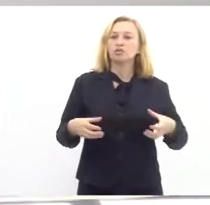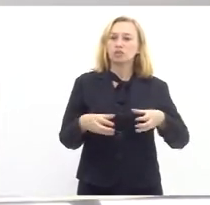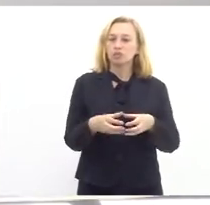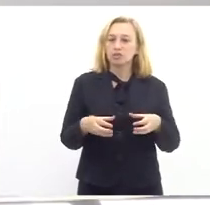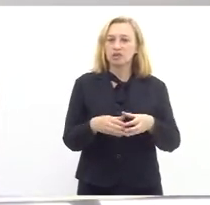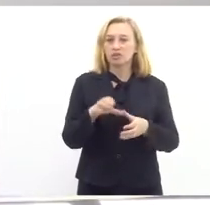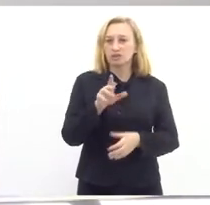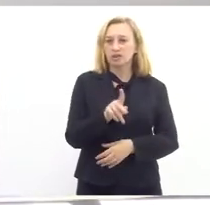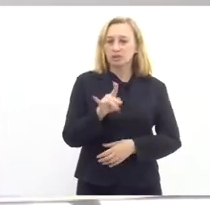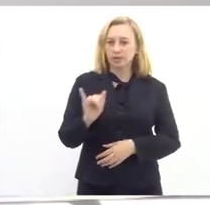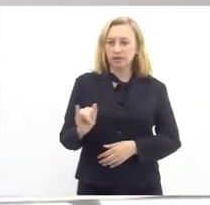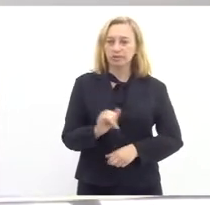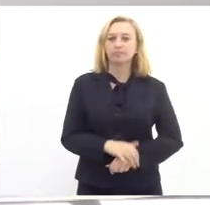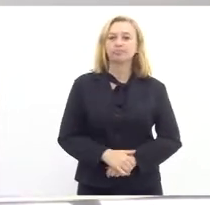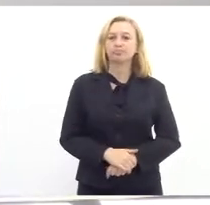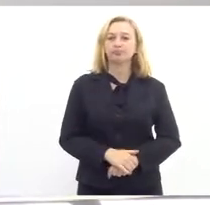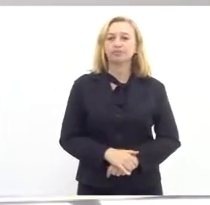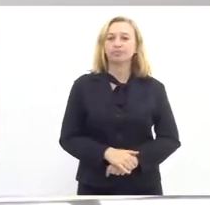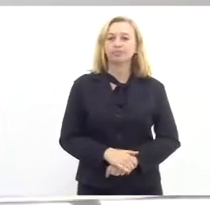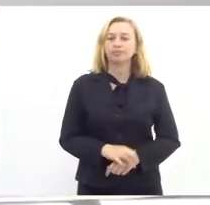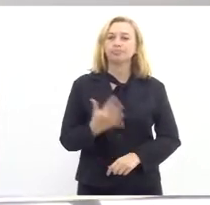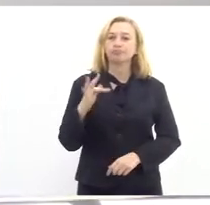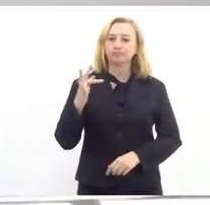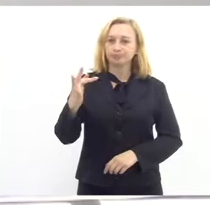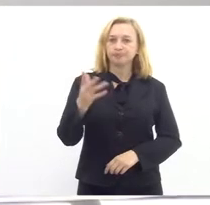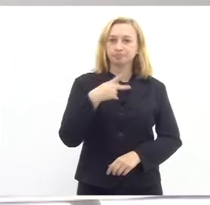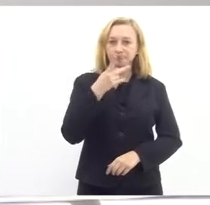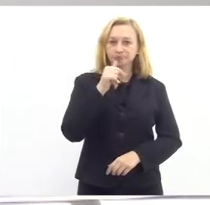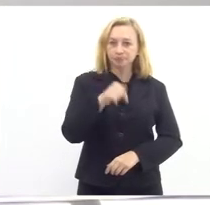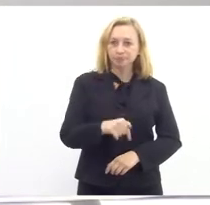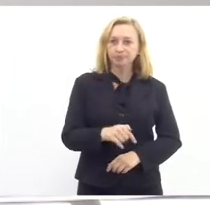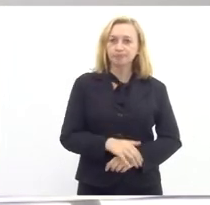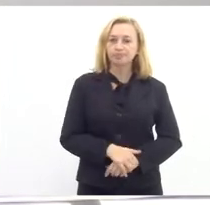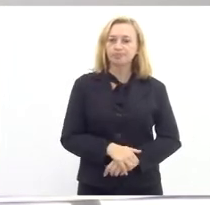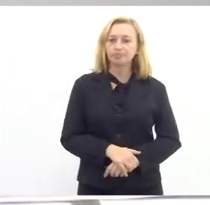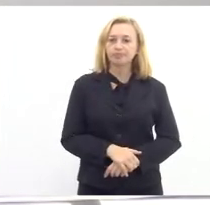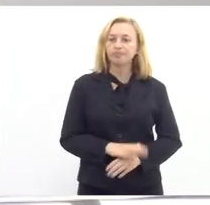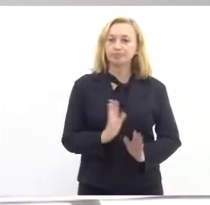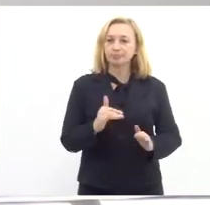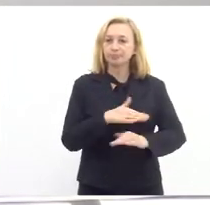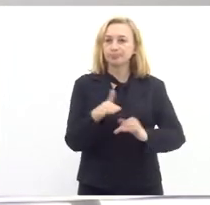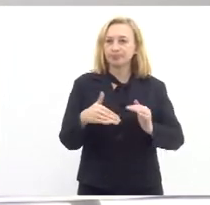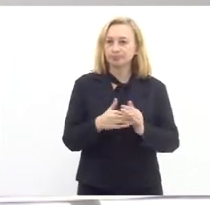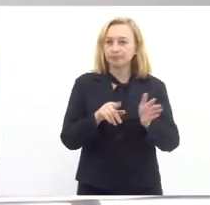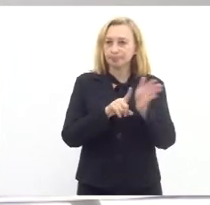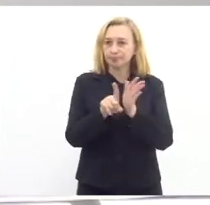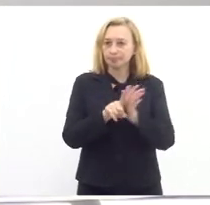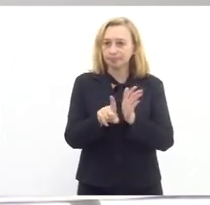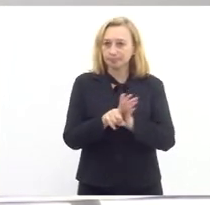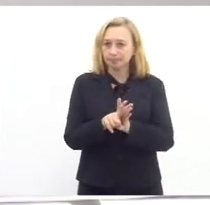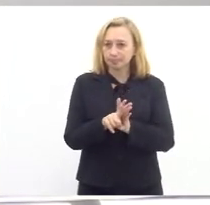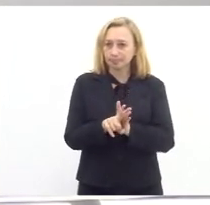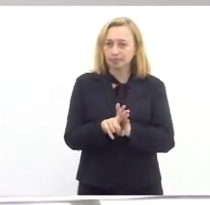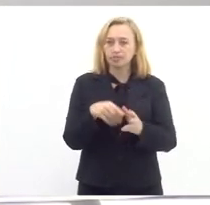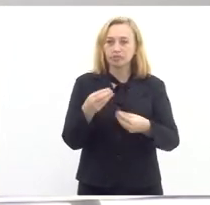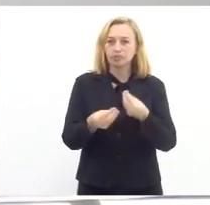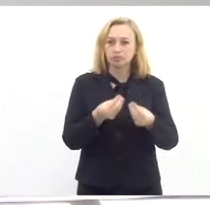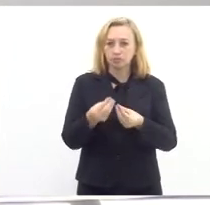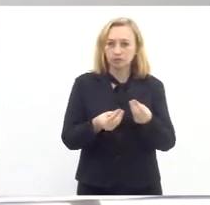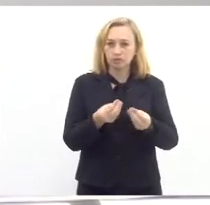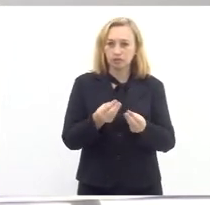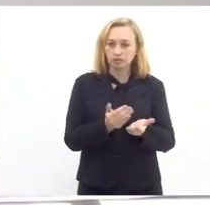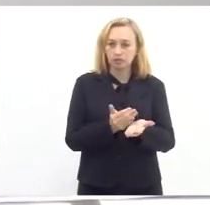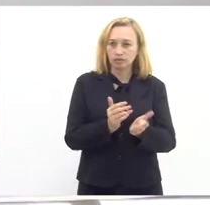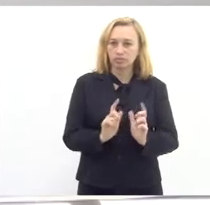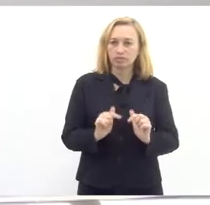parlamentar de inquérito. Então, eu vou fazer um breve relato aqui, já que todos que perguntam da imprensa, em que pé está a CPI, em que pé está a